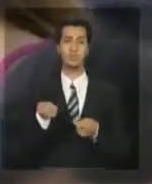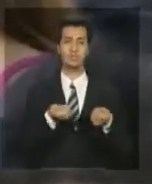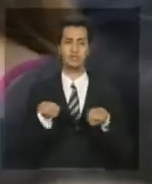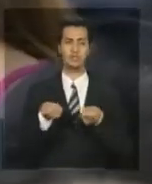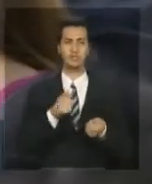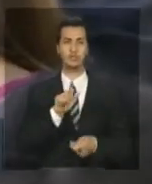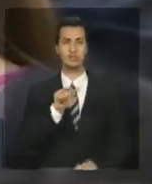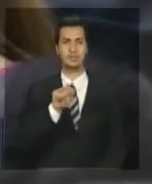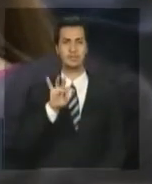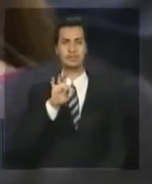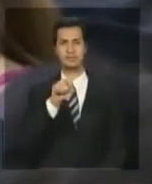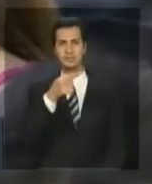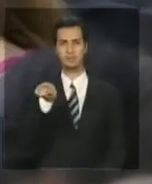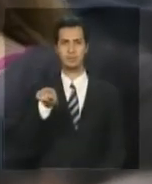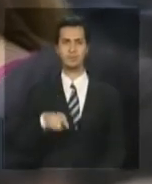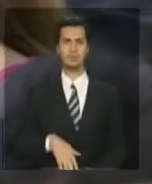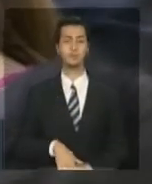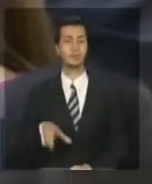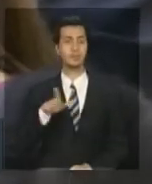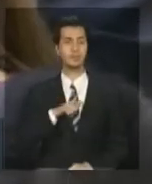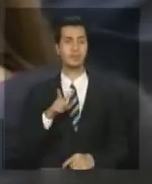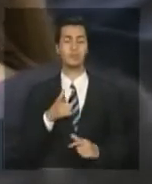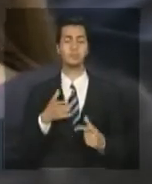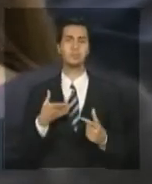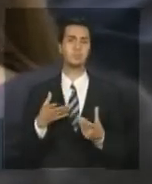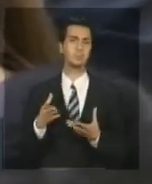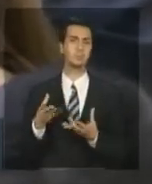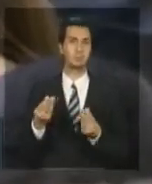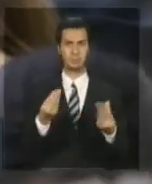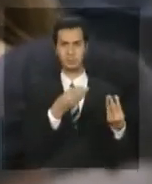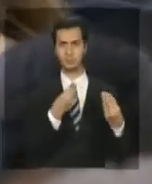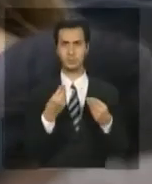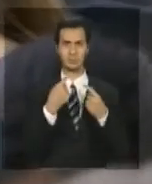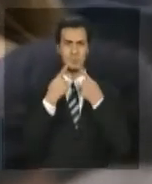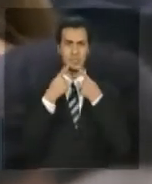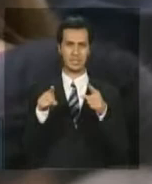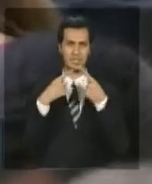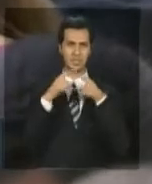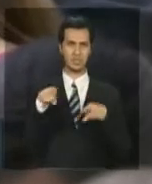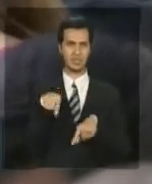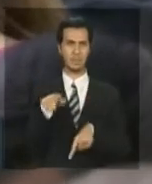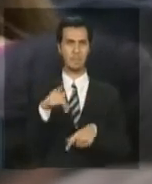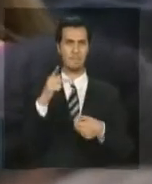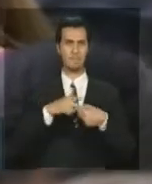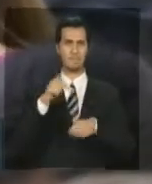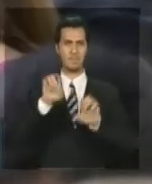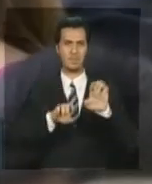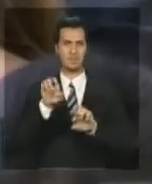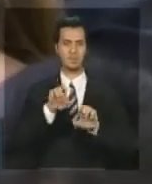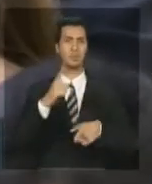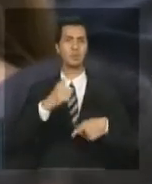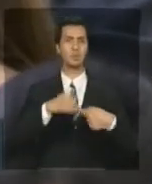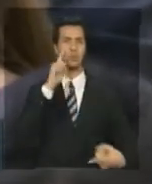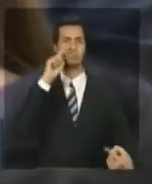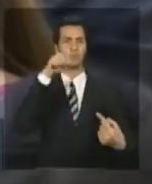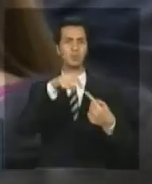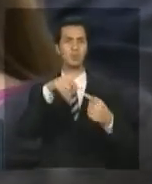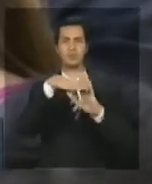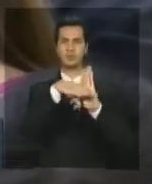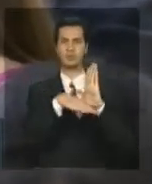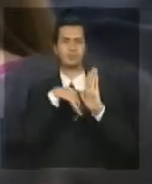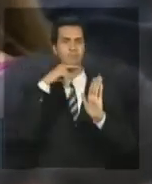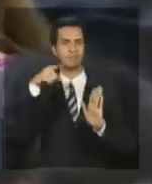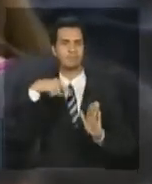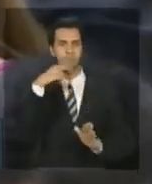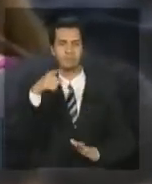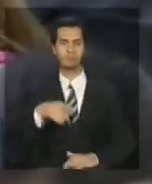uma certa crítica quase que generalizada com relação à Petrobras, de que as metas não são cumpridas.